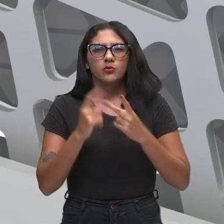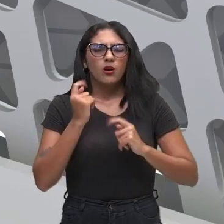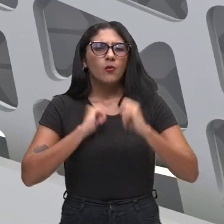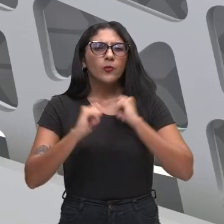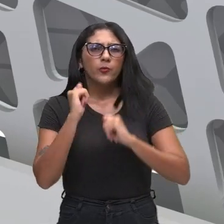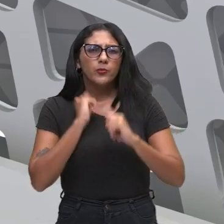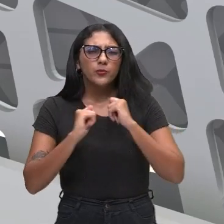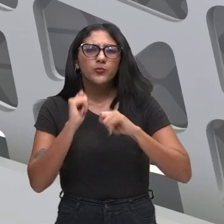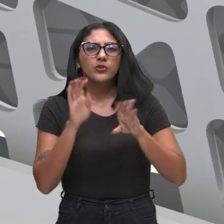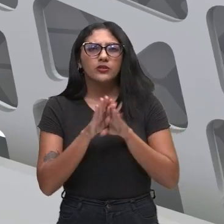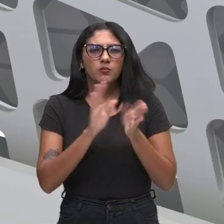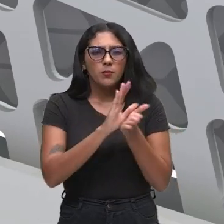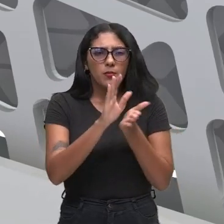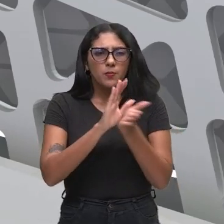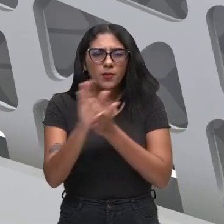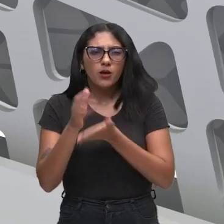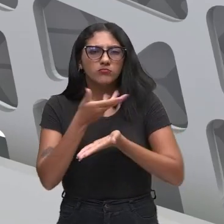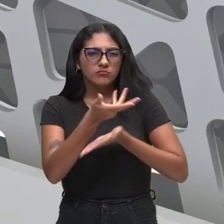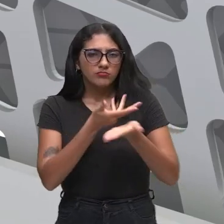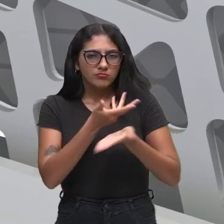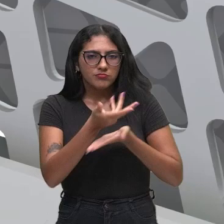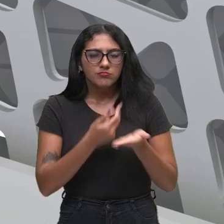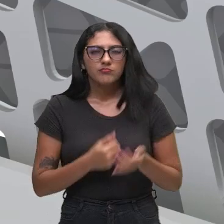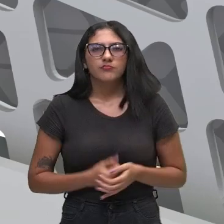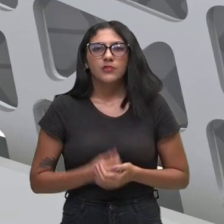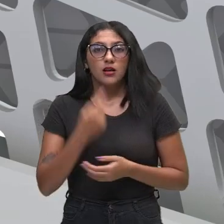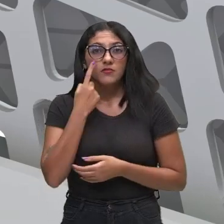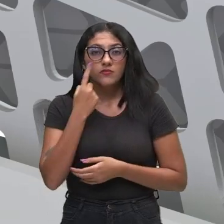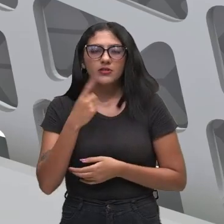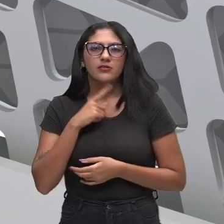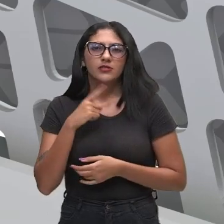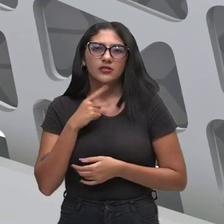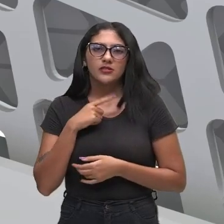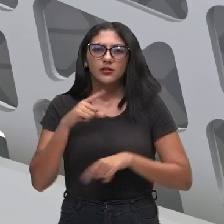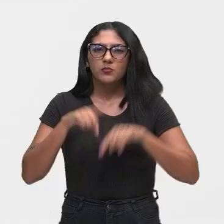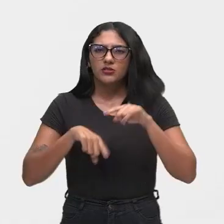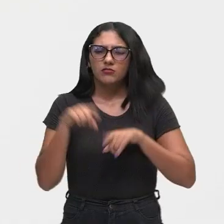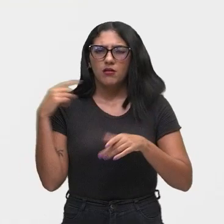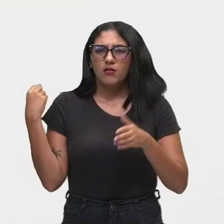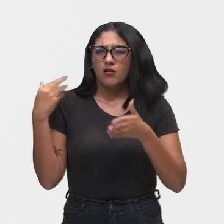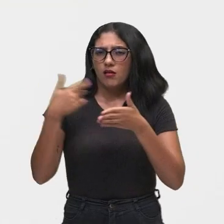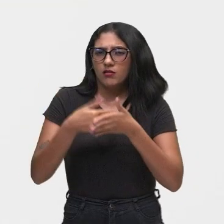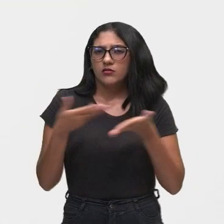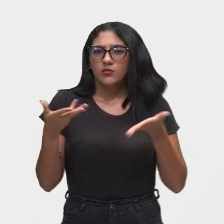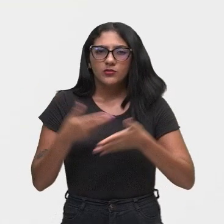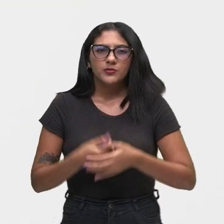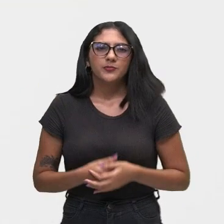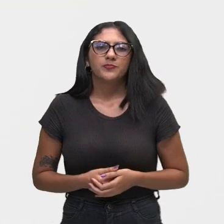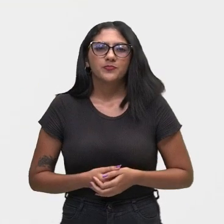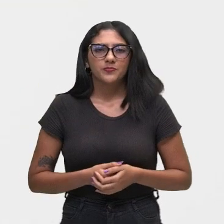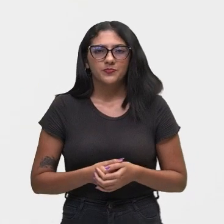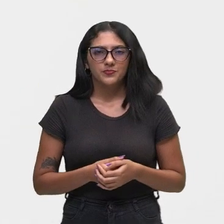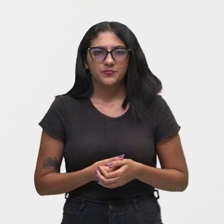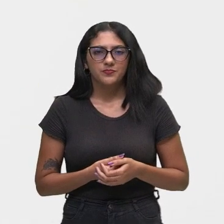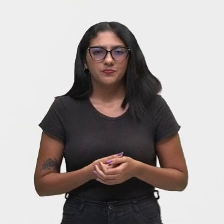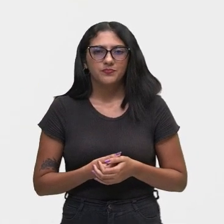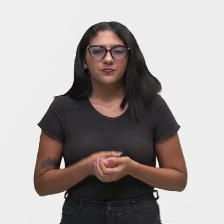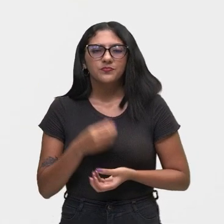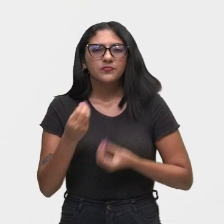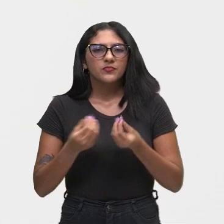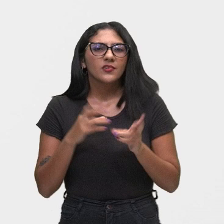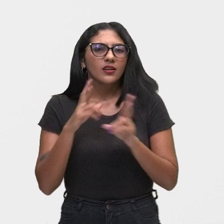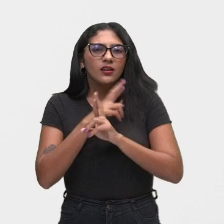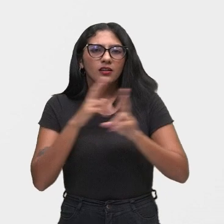de industrialização em si. E nós temos esses produtos até hoje, vejam aí. Olha só, os impactos sociais e